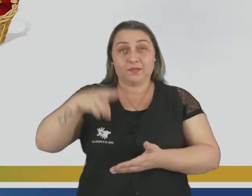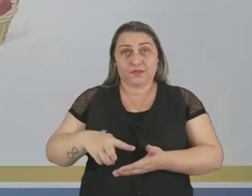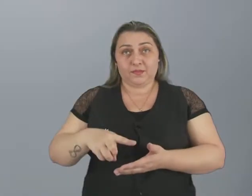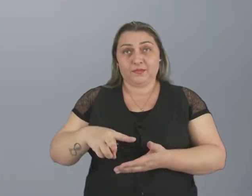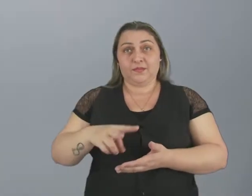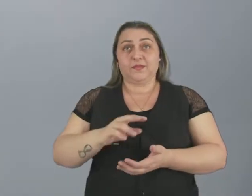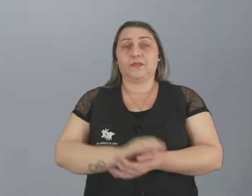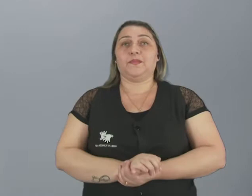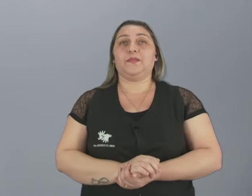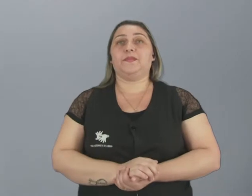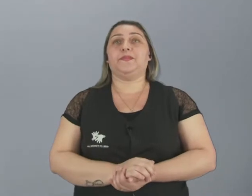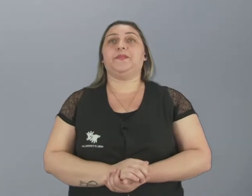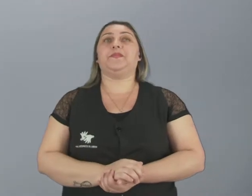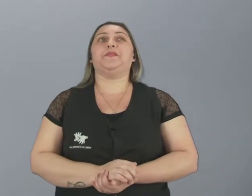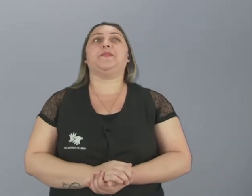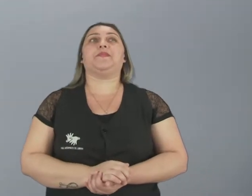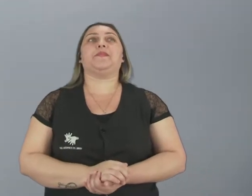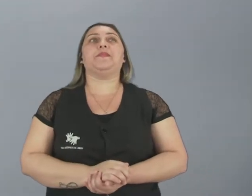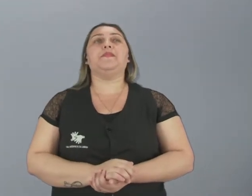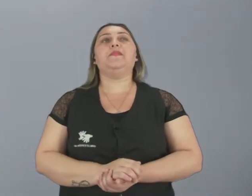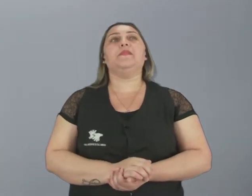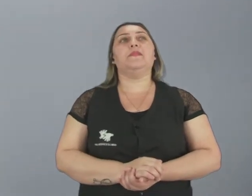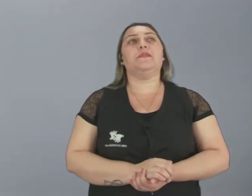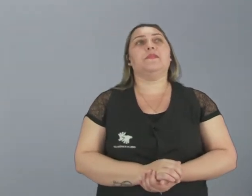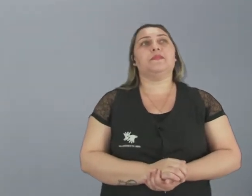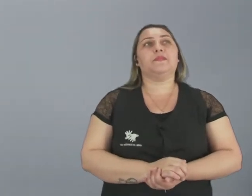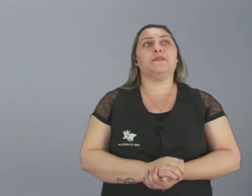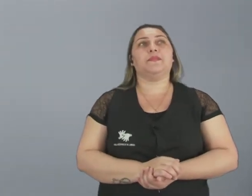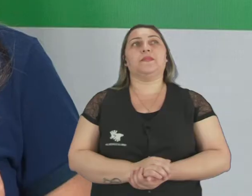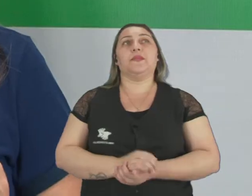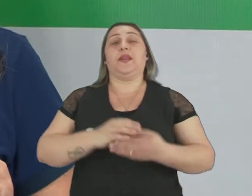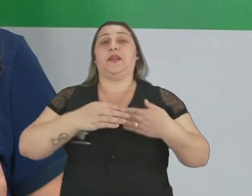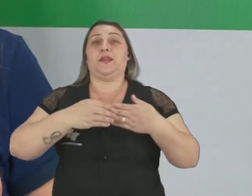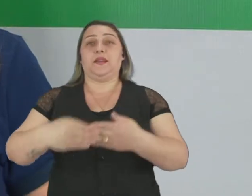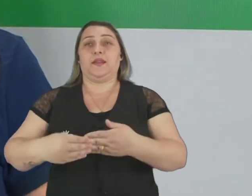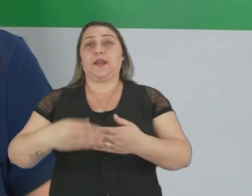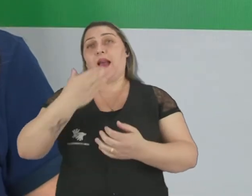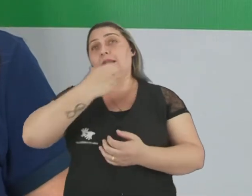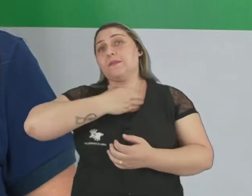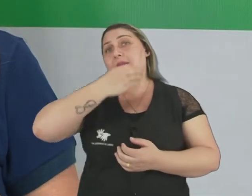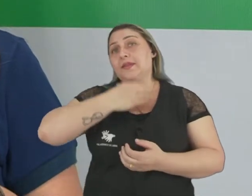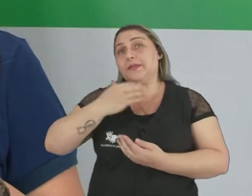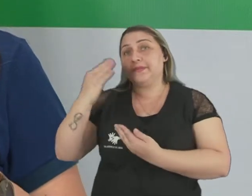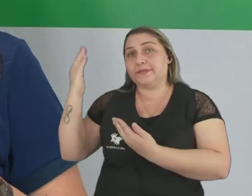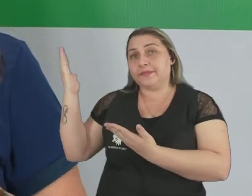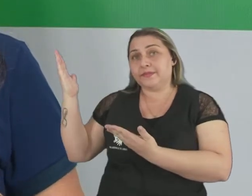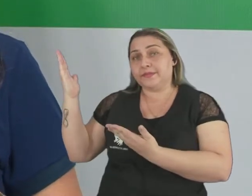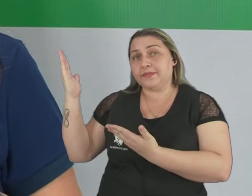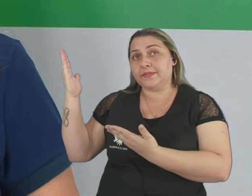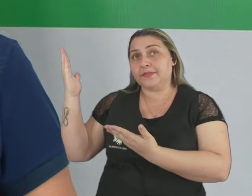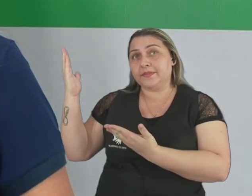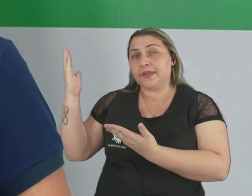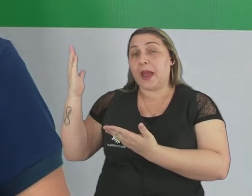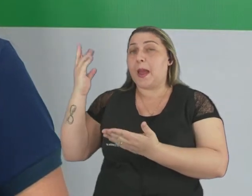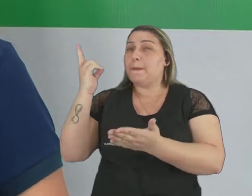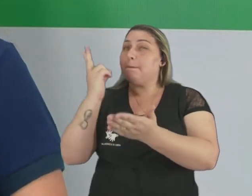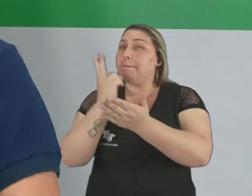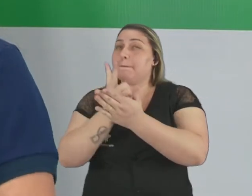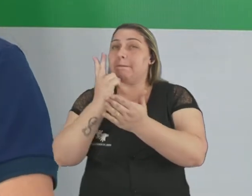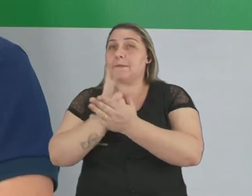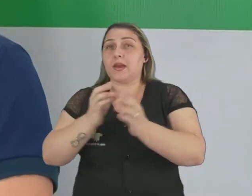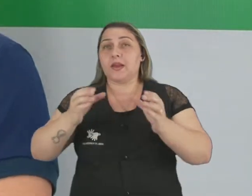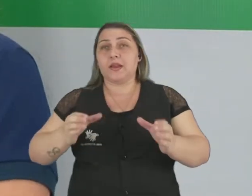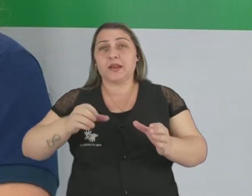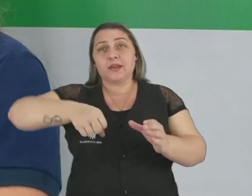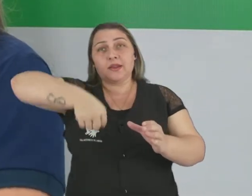aqui comigo. Vem aqui comigo. Aqui eu trouxe as maçãs, a mesma cesta de